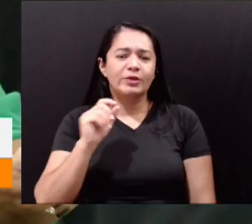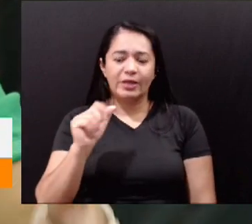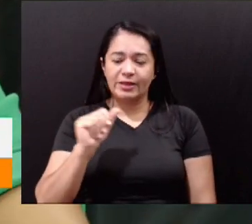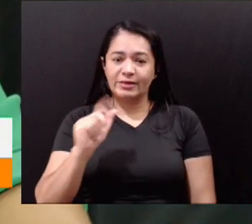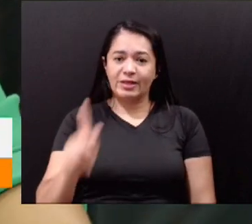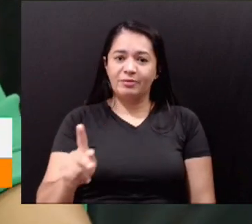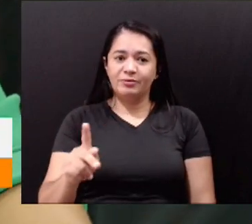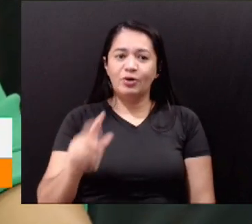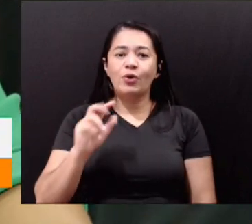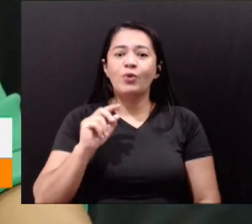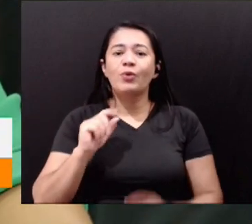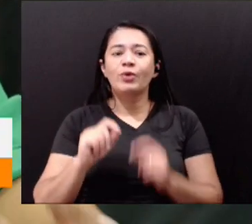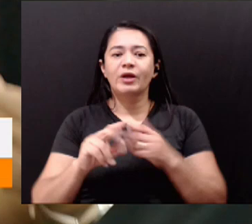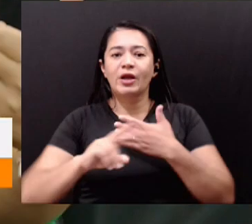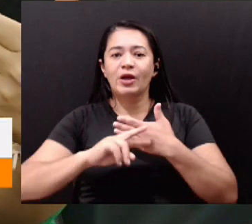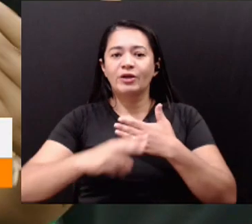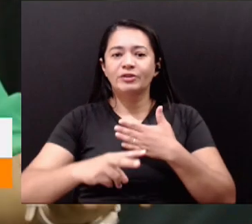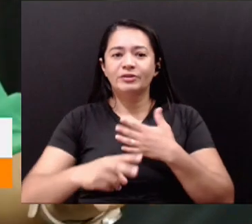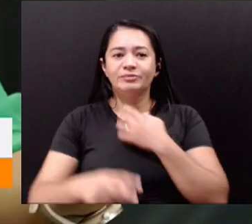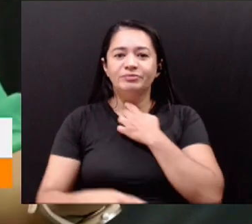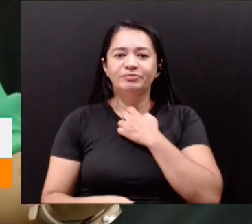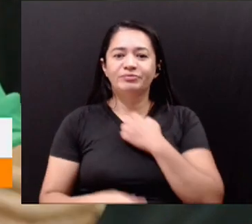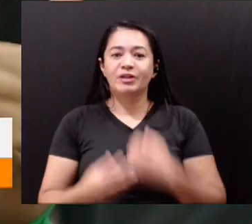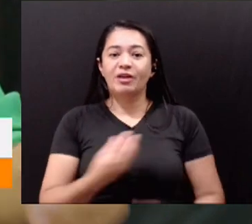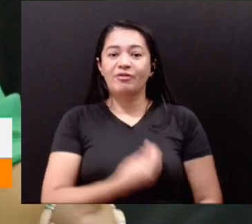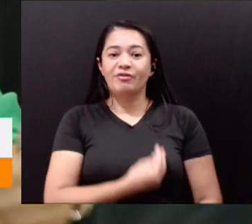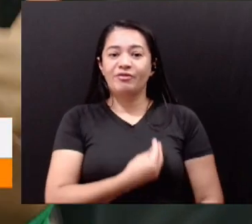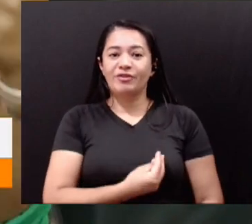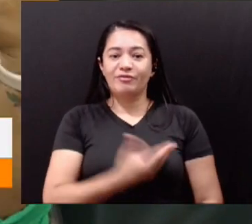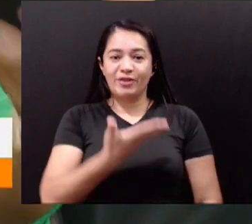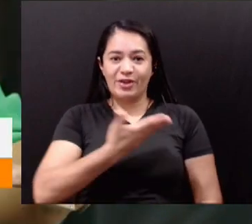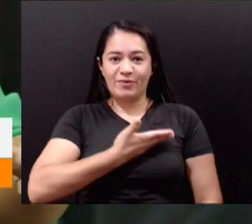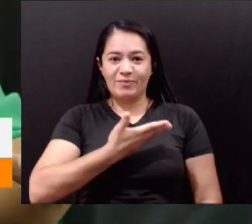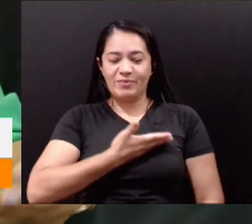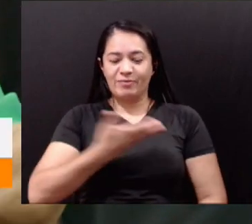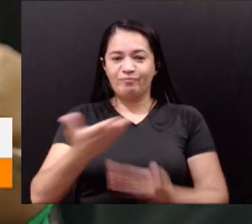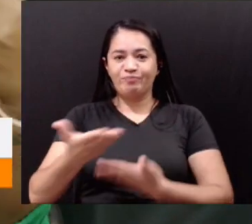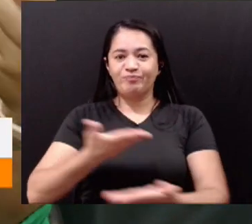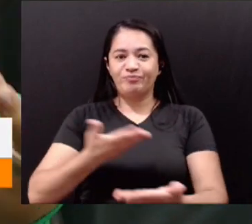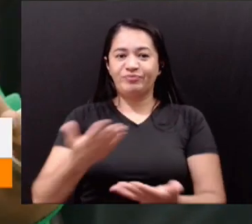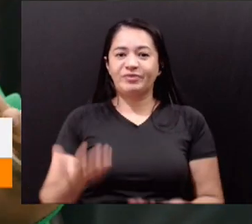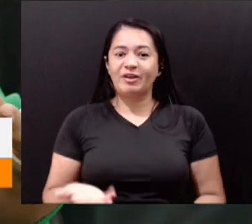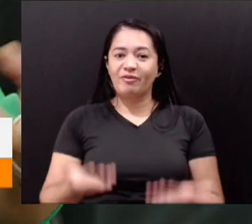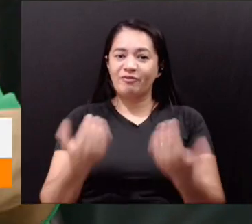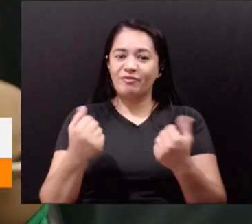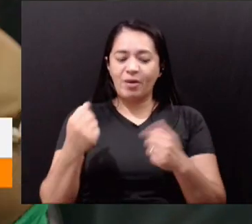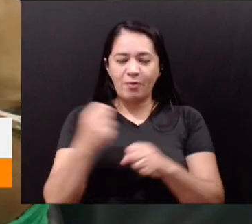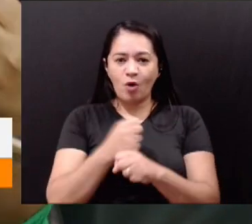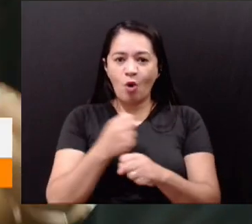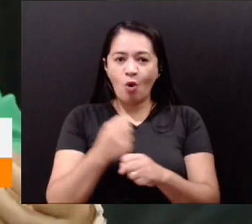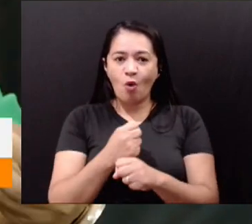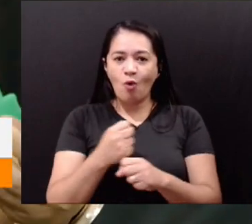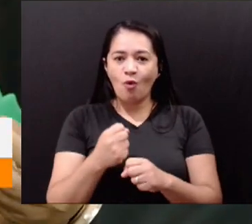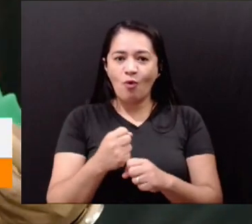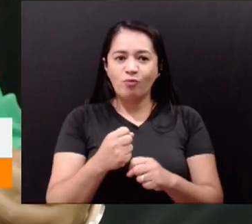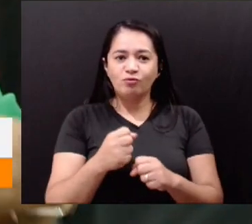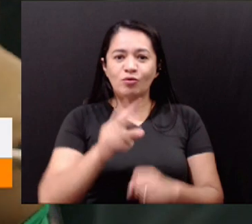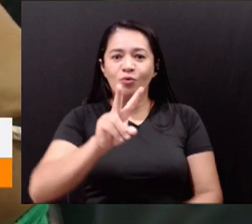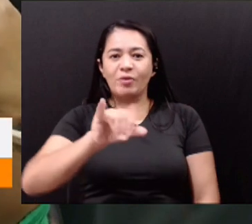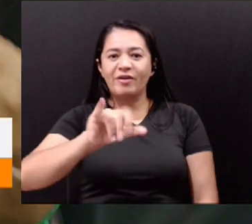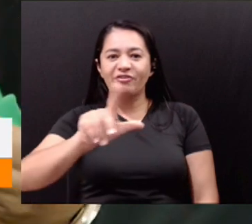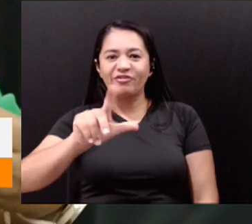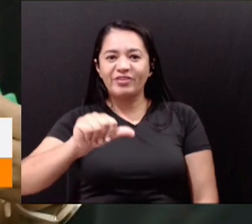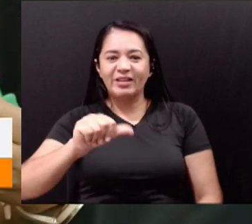viver entre amigos. E aí, o que a gente vai fazer? Vamos construir uma vila para a gente viver junto.